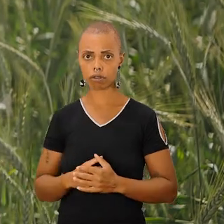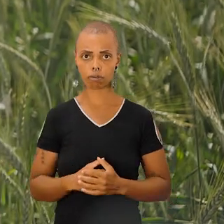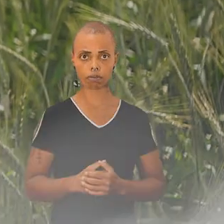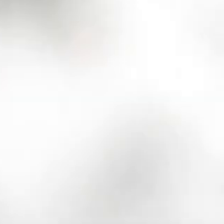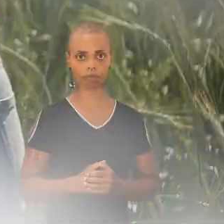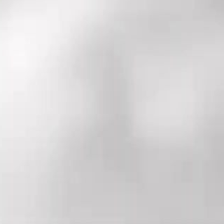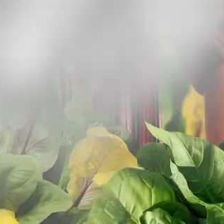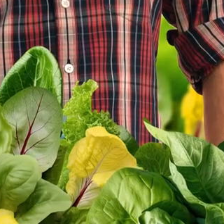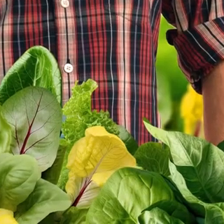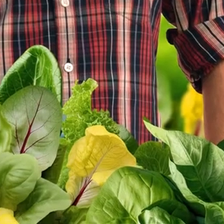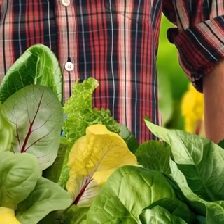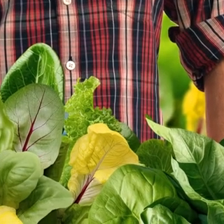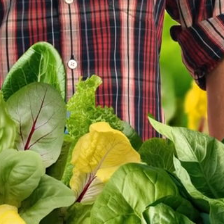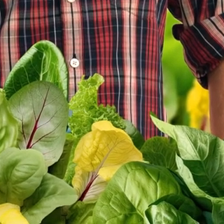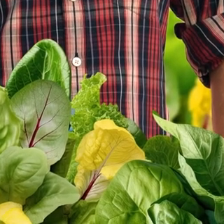um jeito nisso.